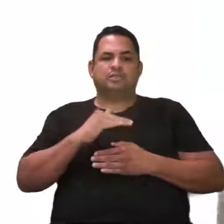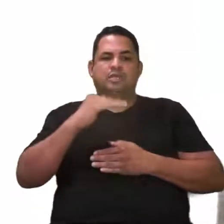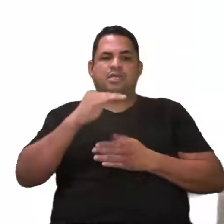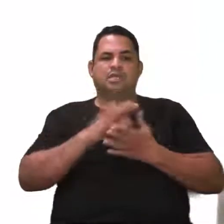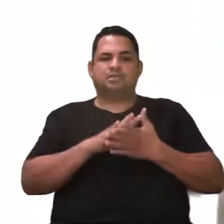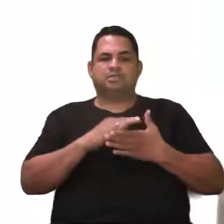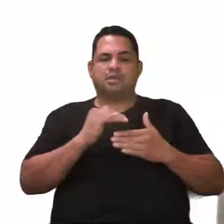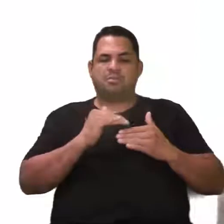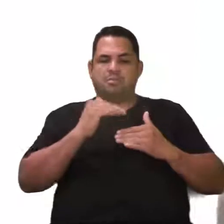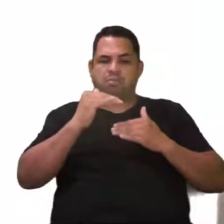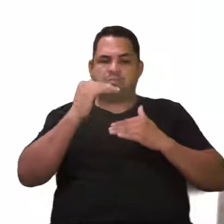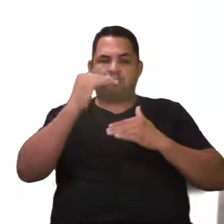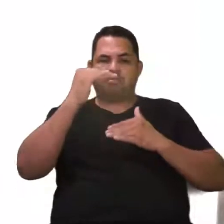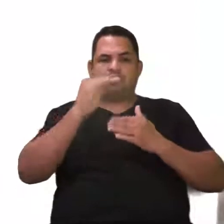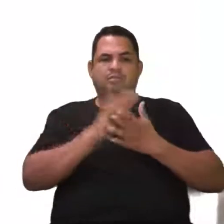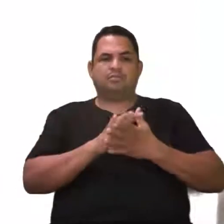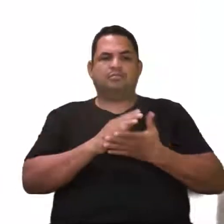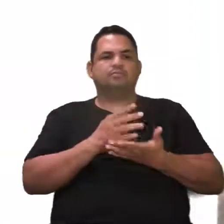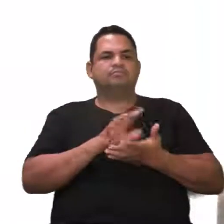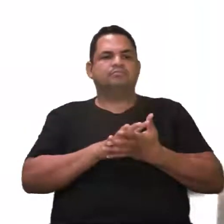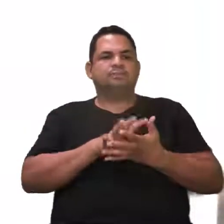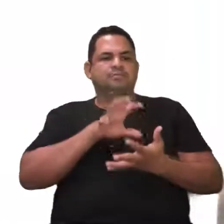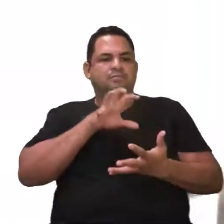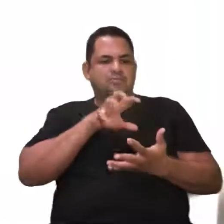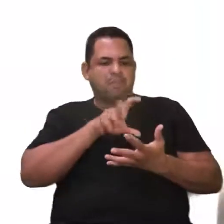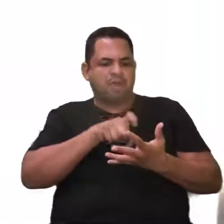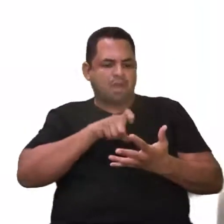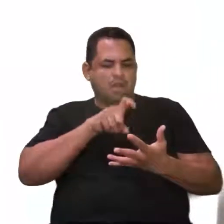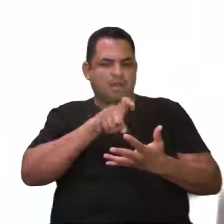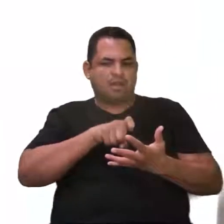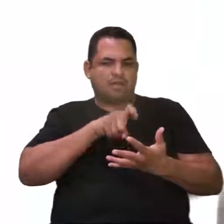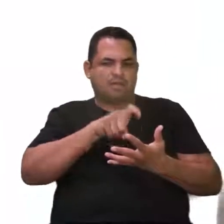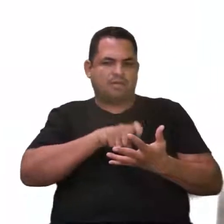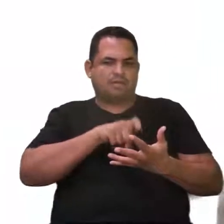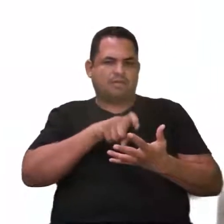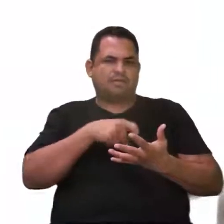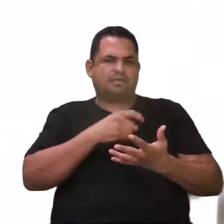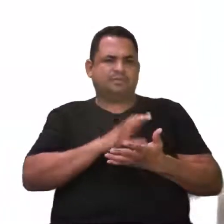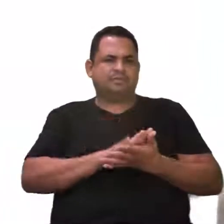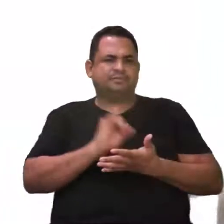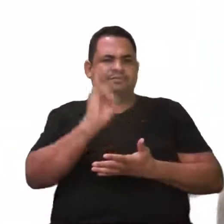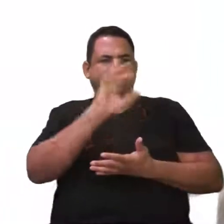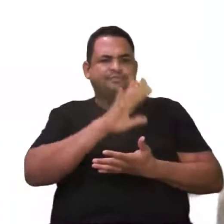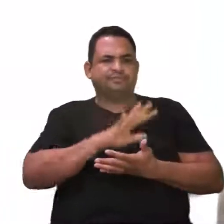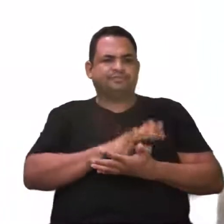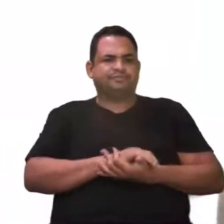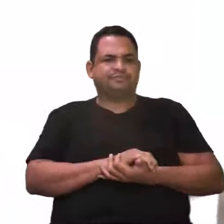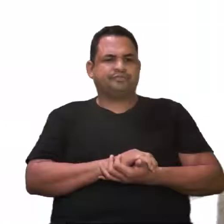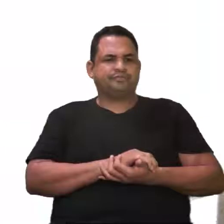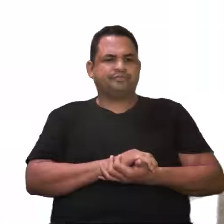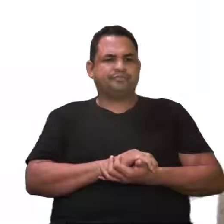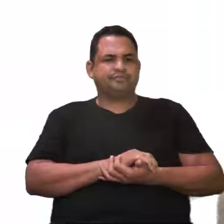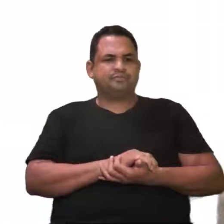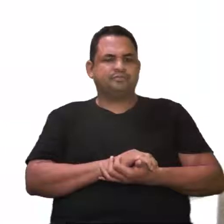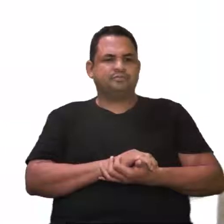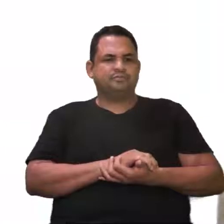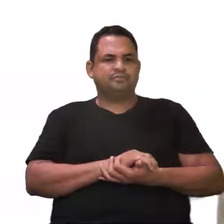né? Parece uma garra, uma unhazinha. Olha aqui essa imagem melhor. Tá vendo a unha